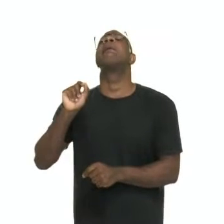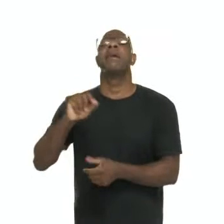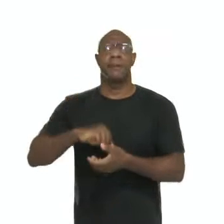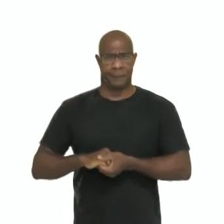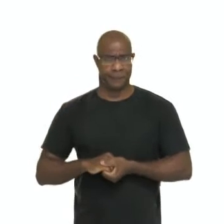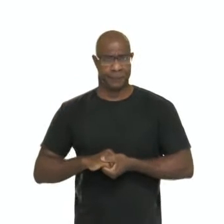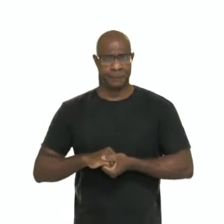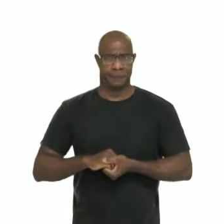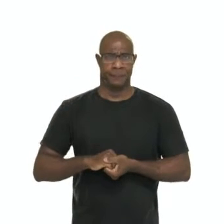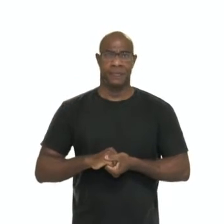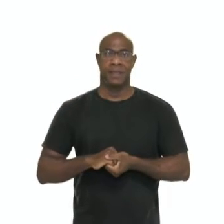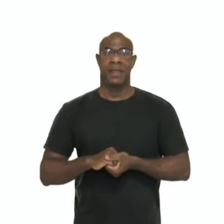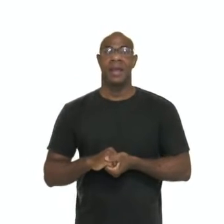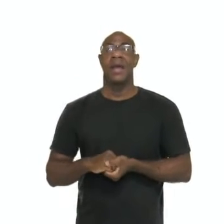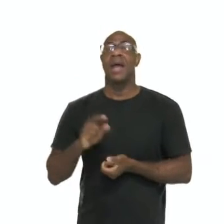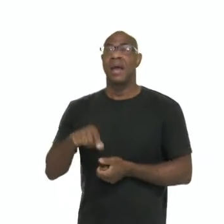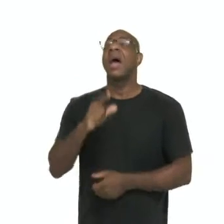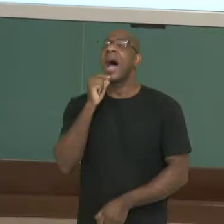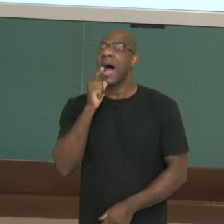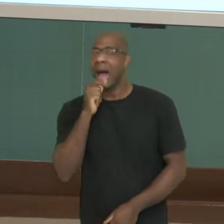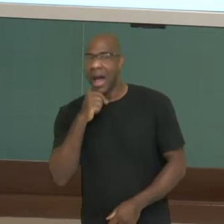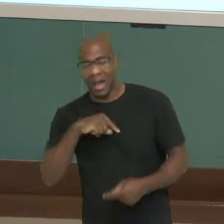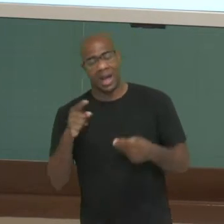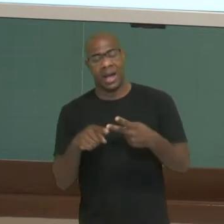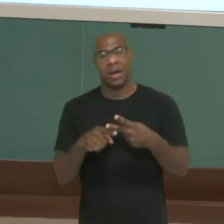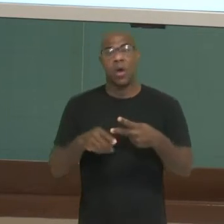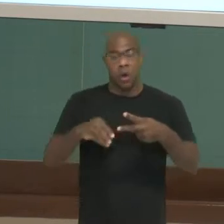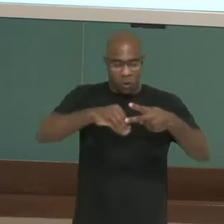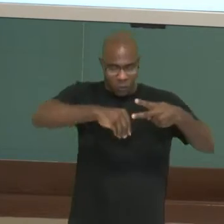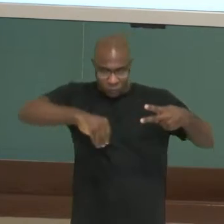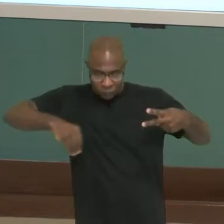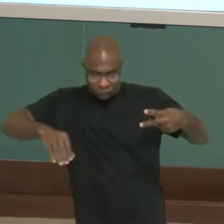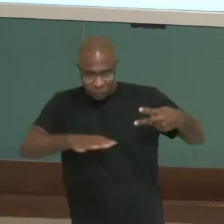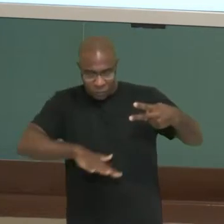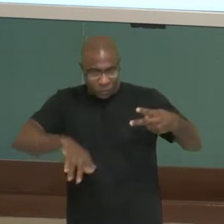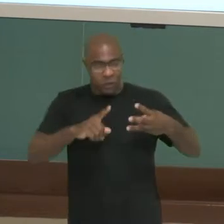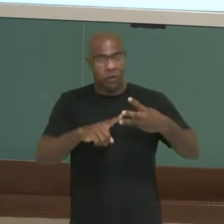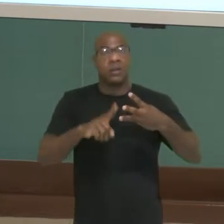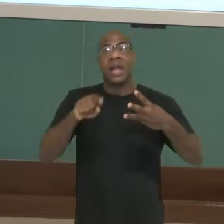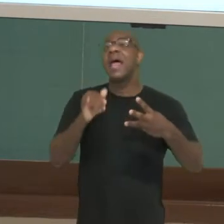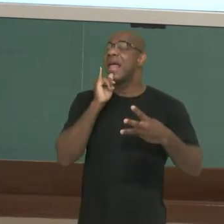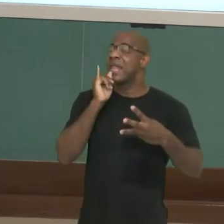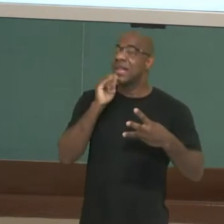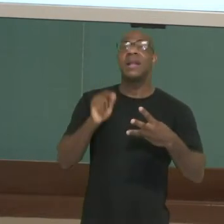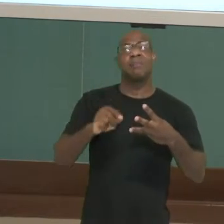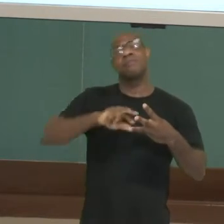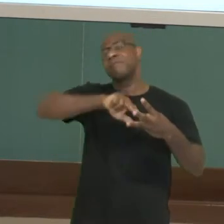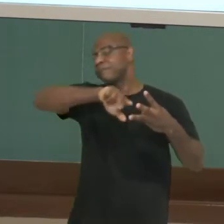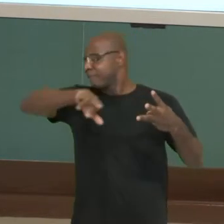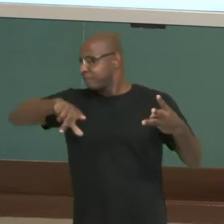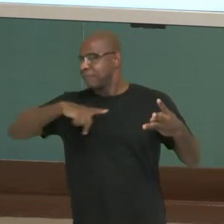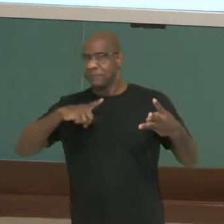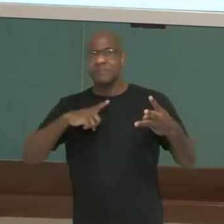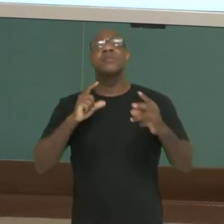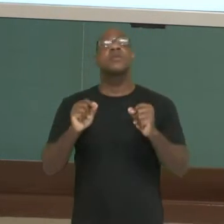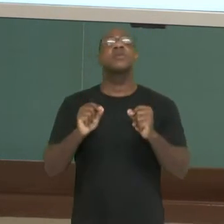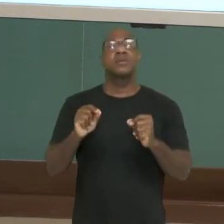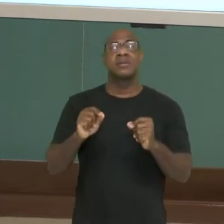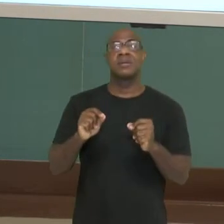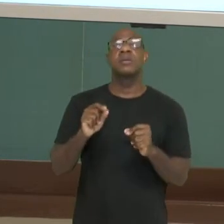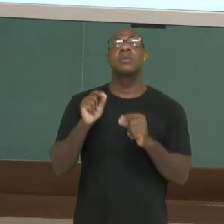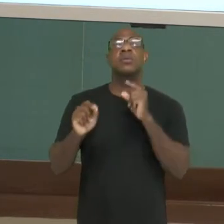sol, a água, o solo são exemplos de indivíduos, de